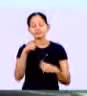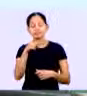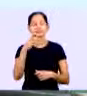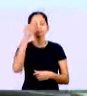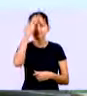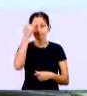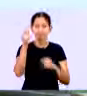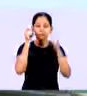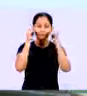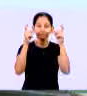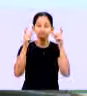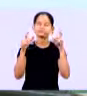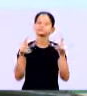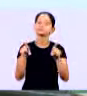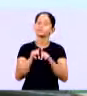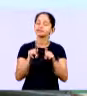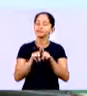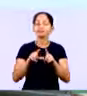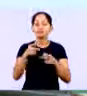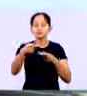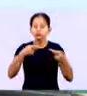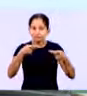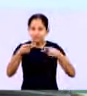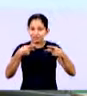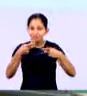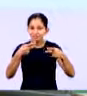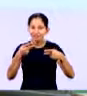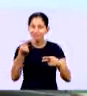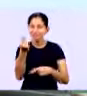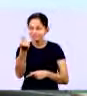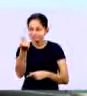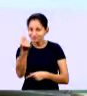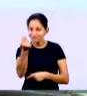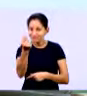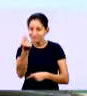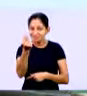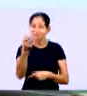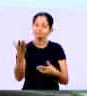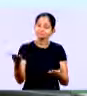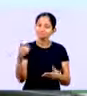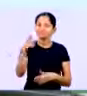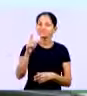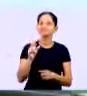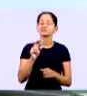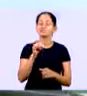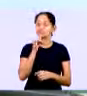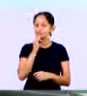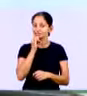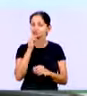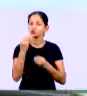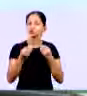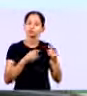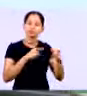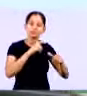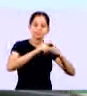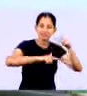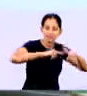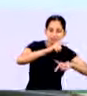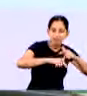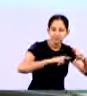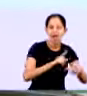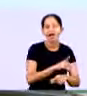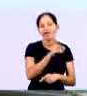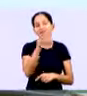você esteja atento a esses detalhes, porque no processo financeiro, o impacto do processo produtivo vai surtir